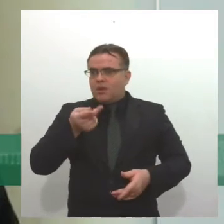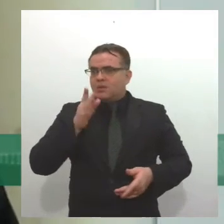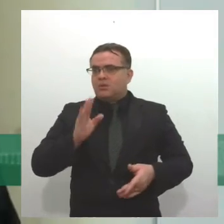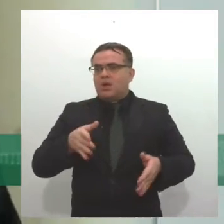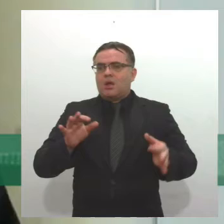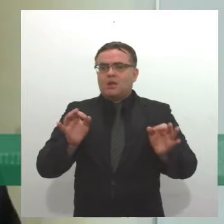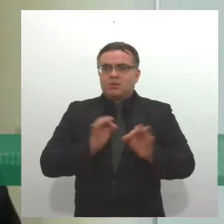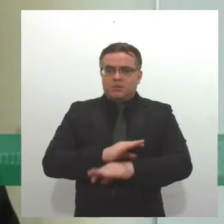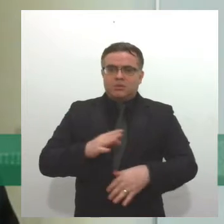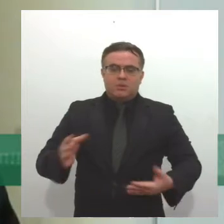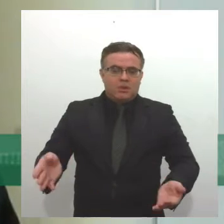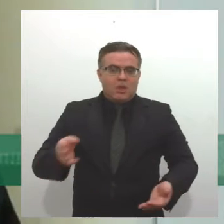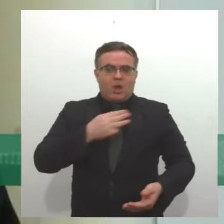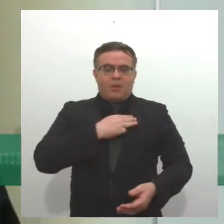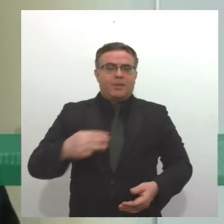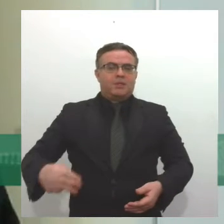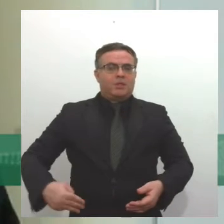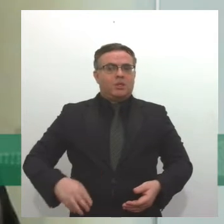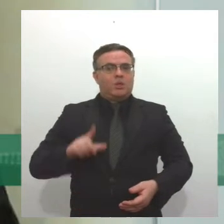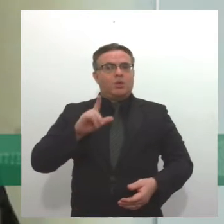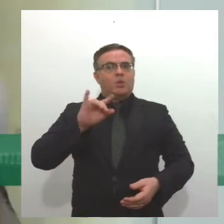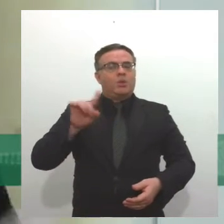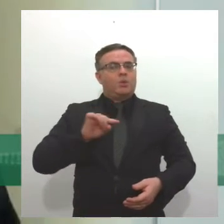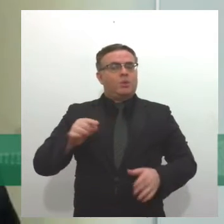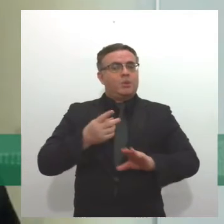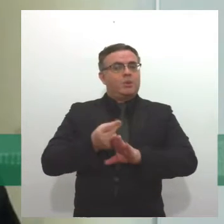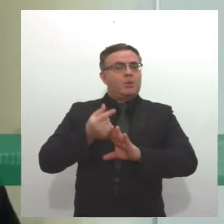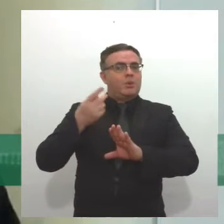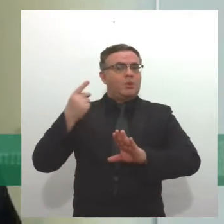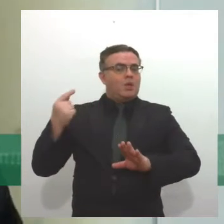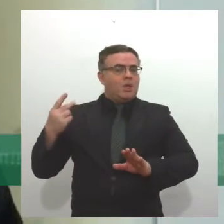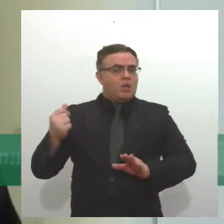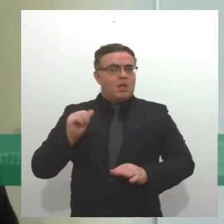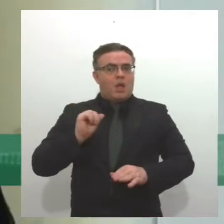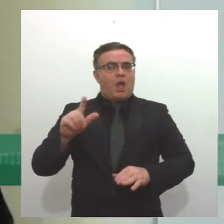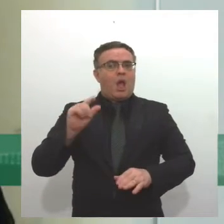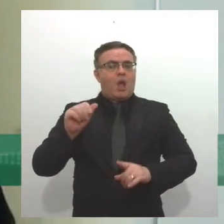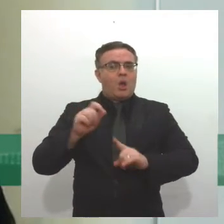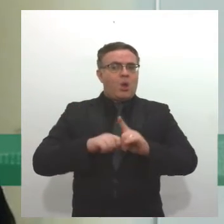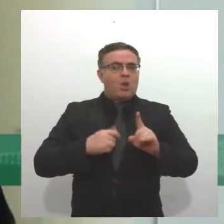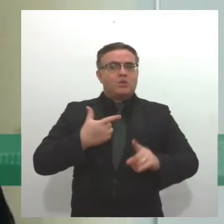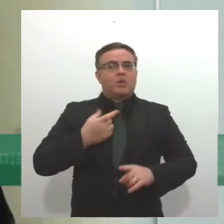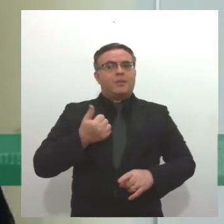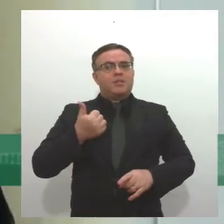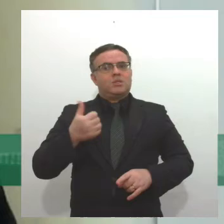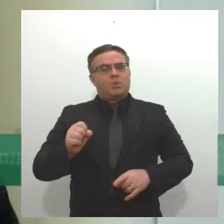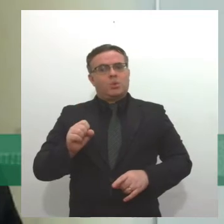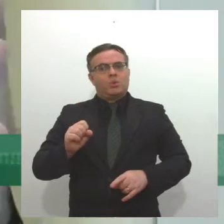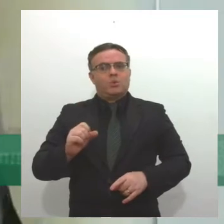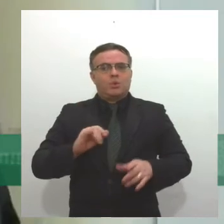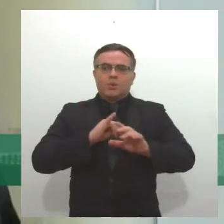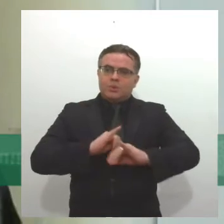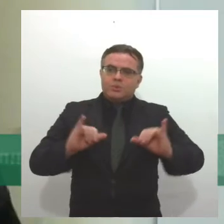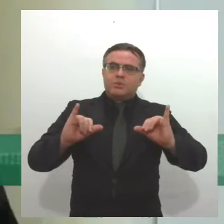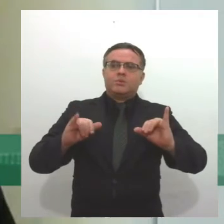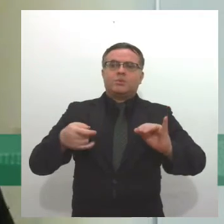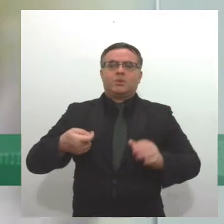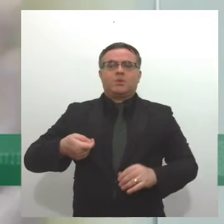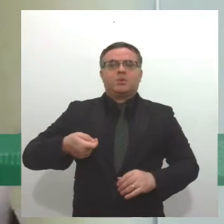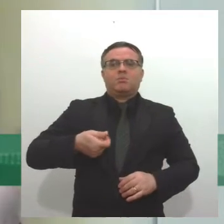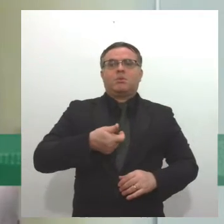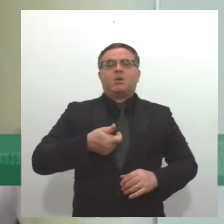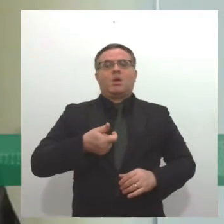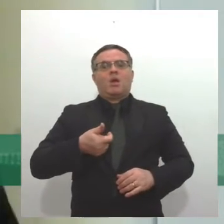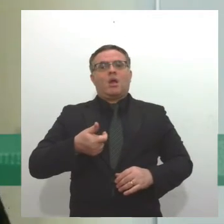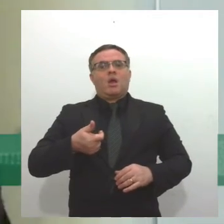ao ministro Luiz Fux, quando lá em agosto de 2018, ele deu auxílio moradia